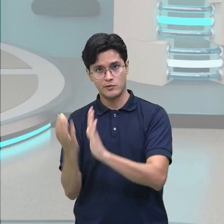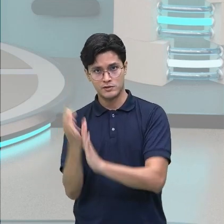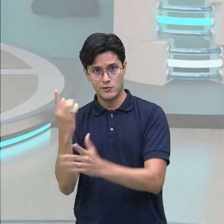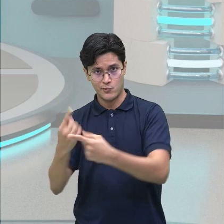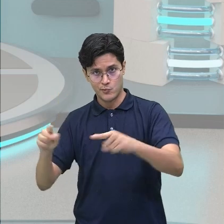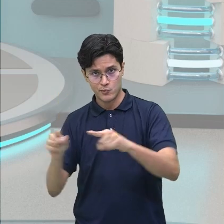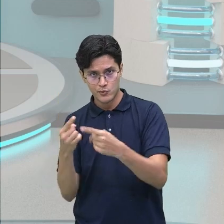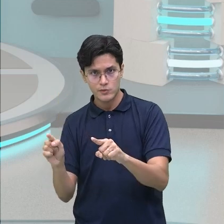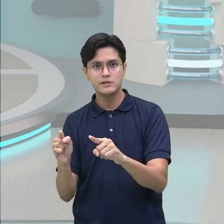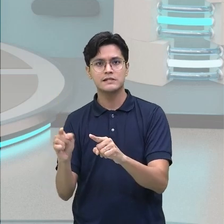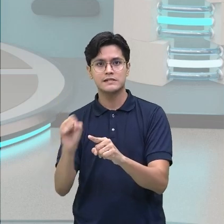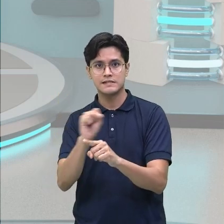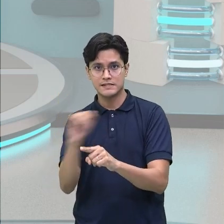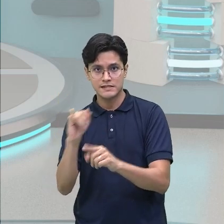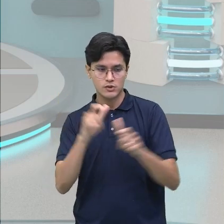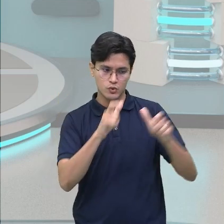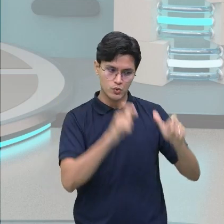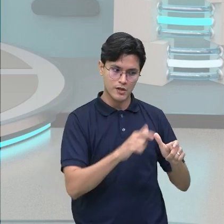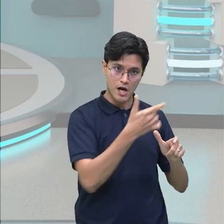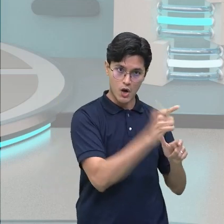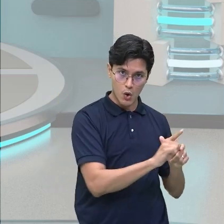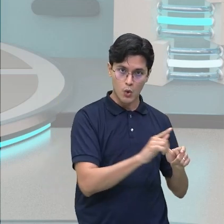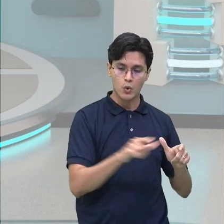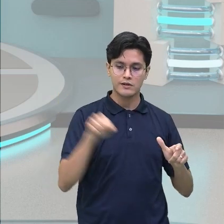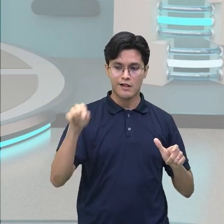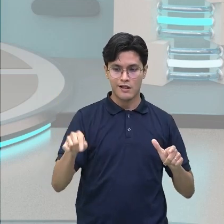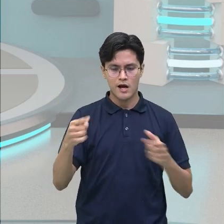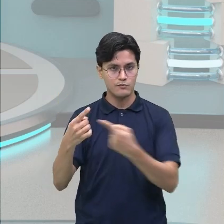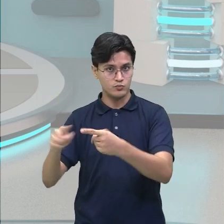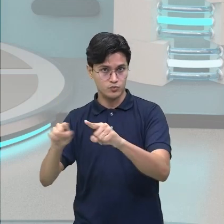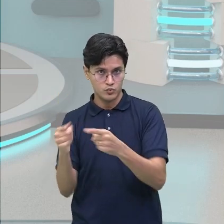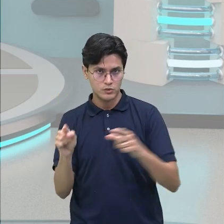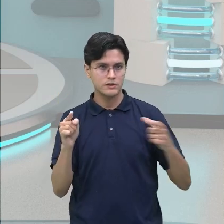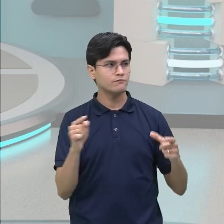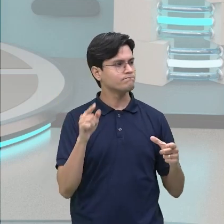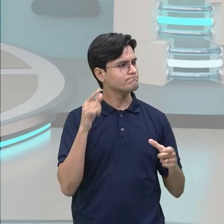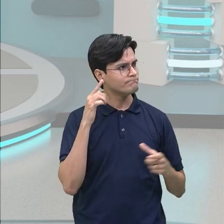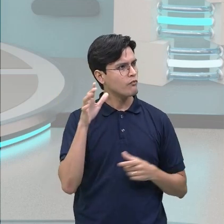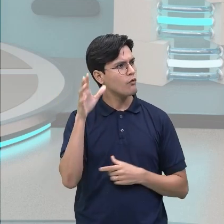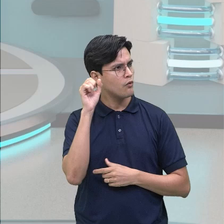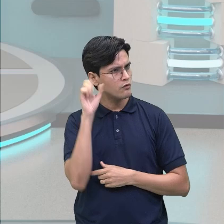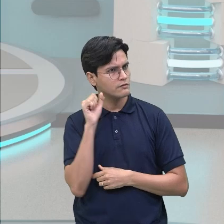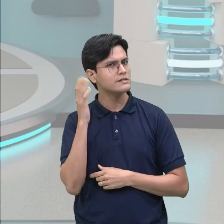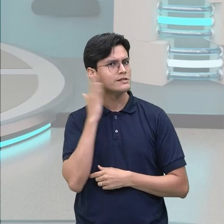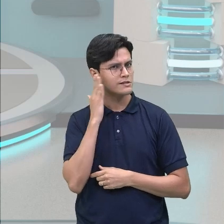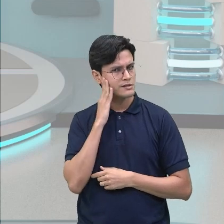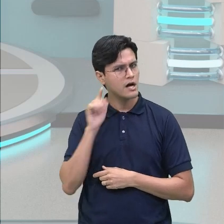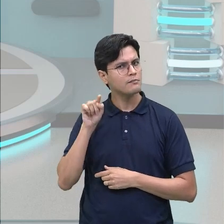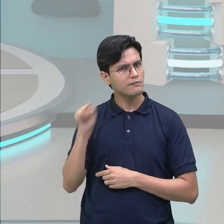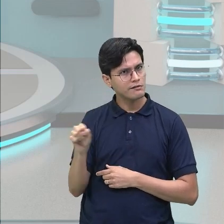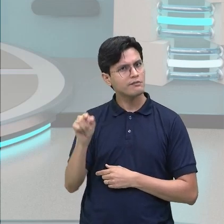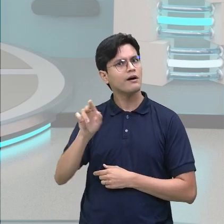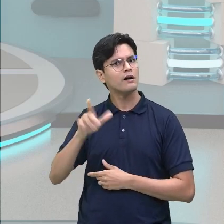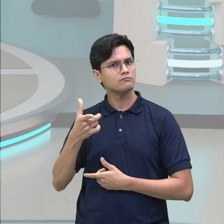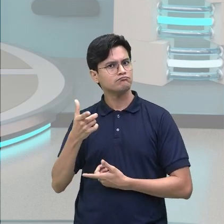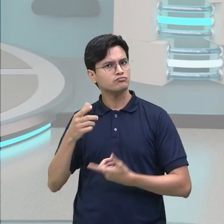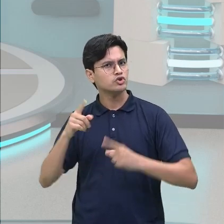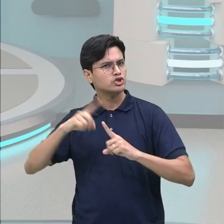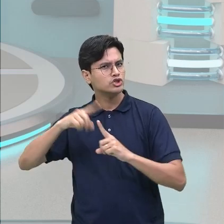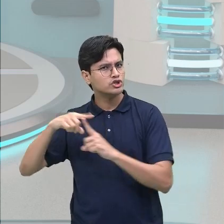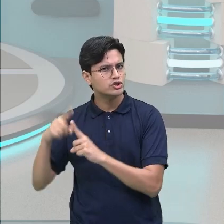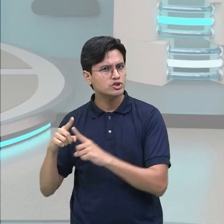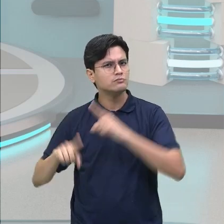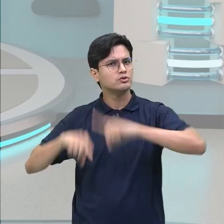violão, um piano, não é? Um pandeiro, um atabaque, porque você conhece o timbre